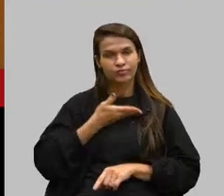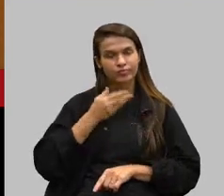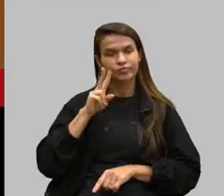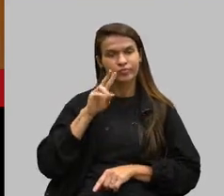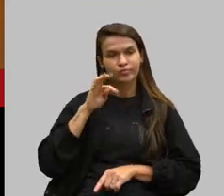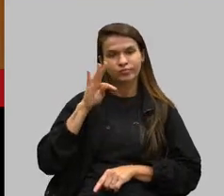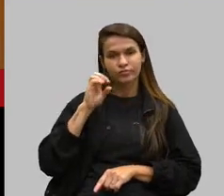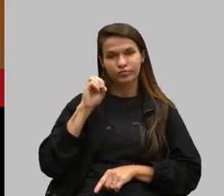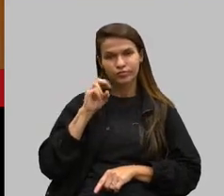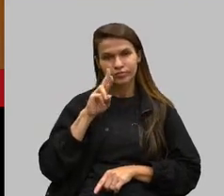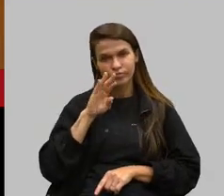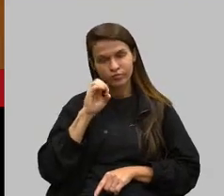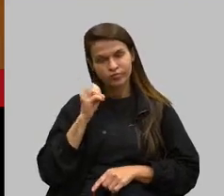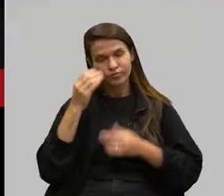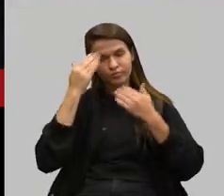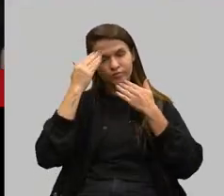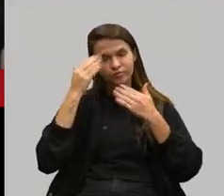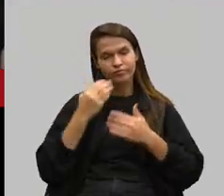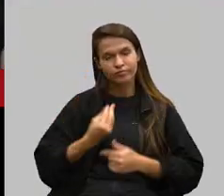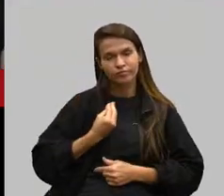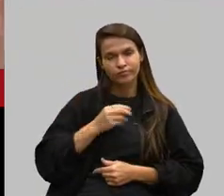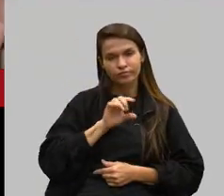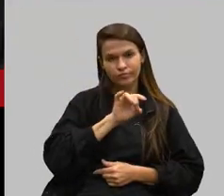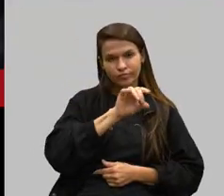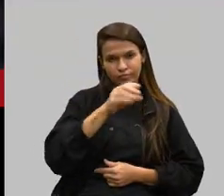vitg UMS senores